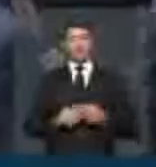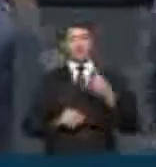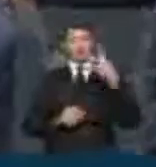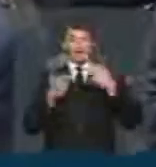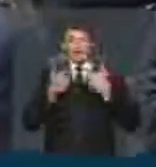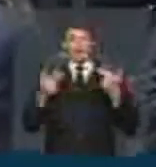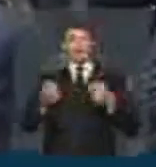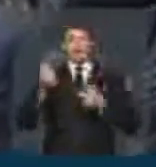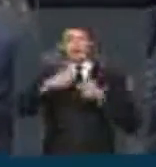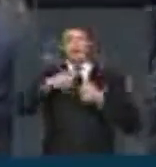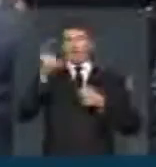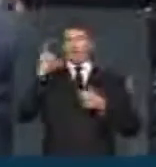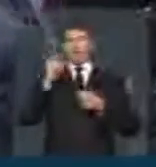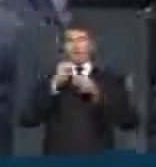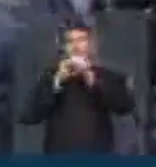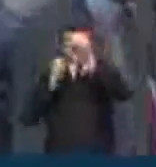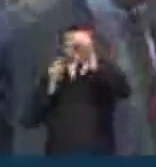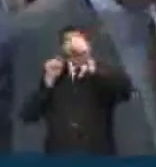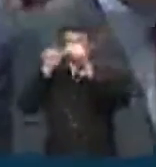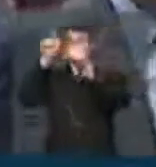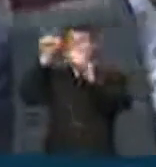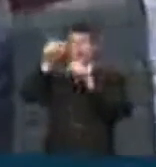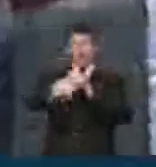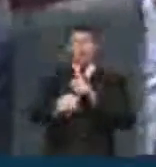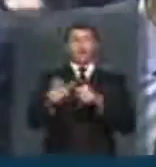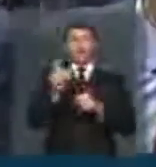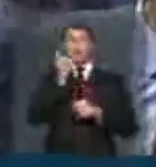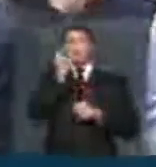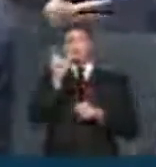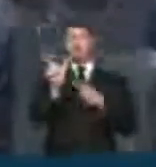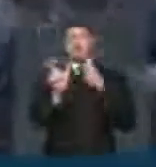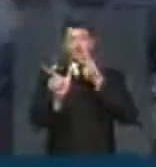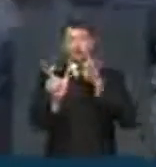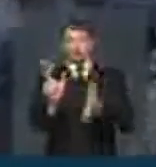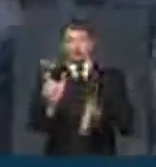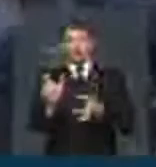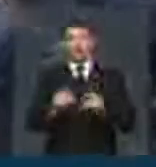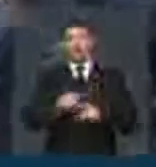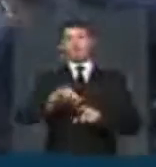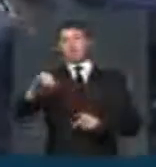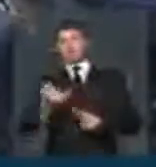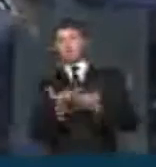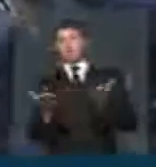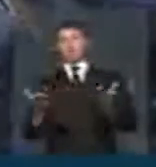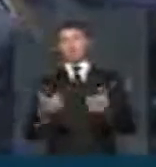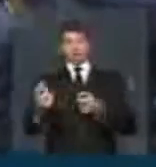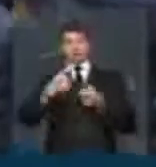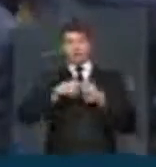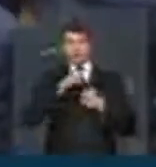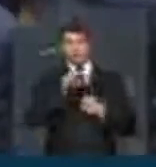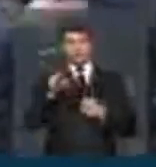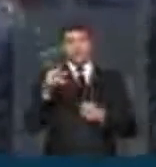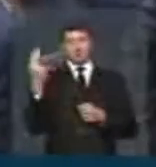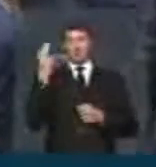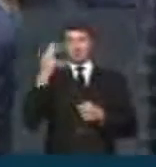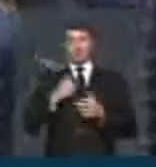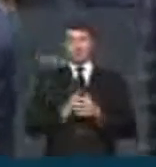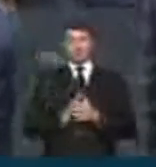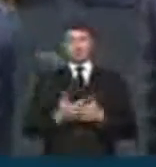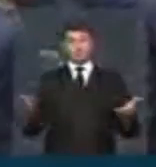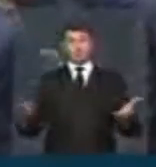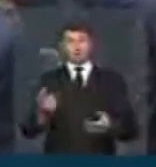atrás: a flecha lançada, a palavra pronunciada e a oportunidade perdida. O Brasil não pode,